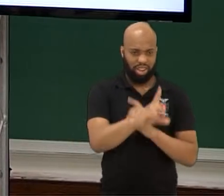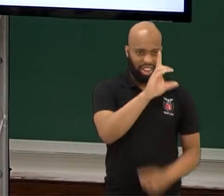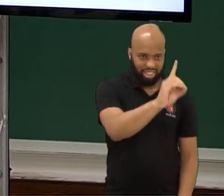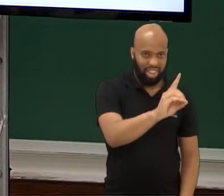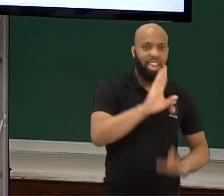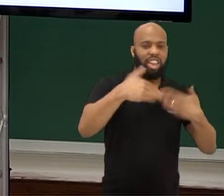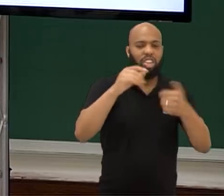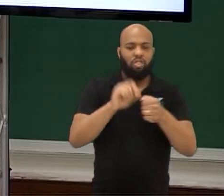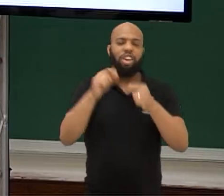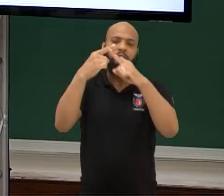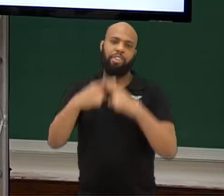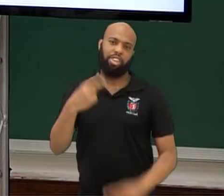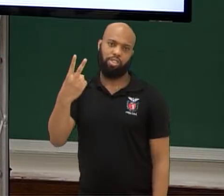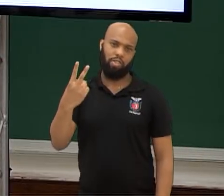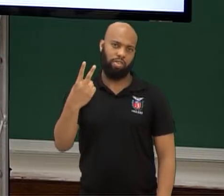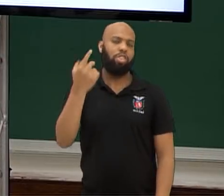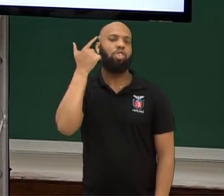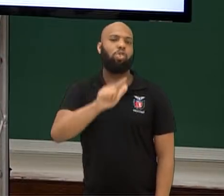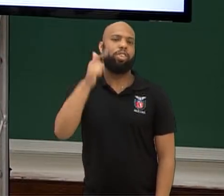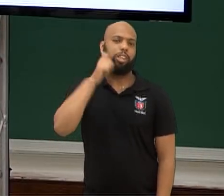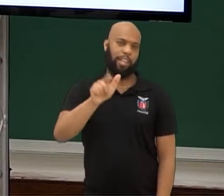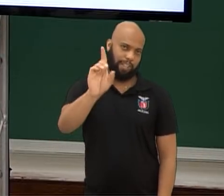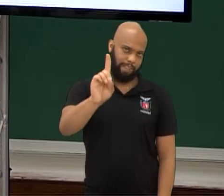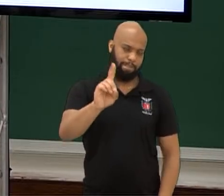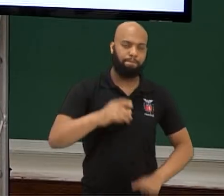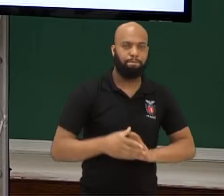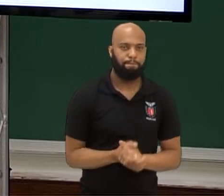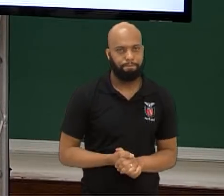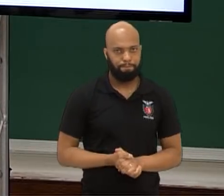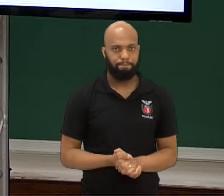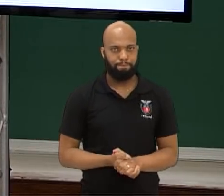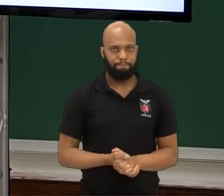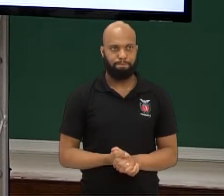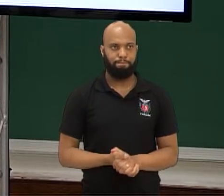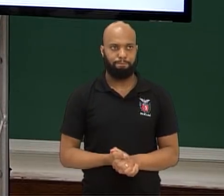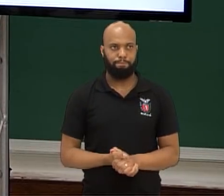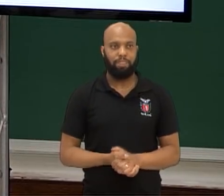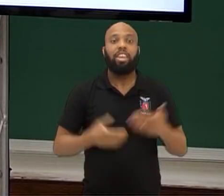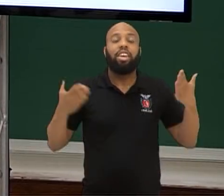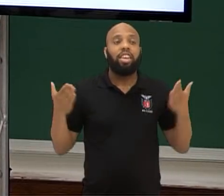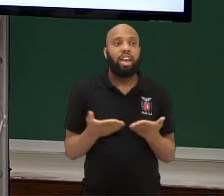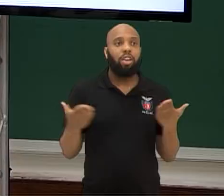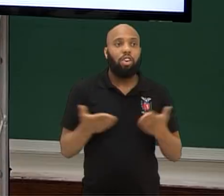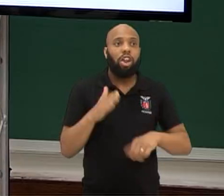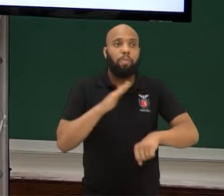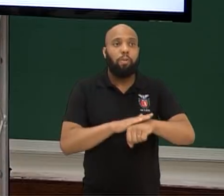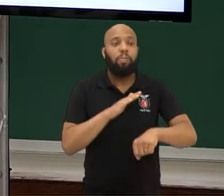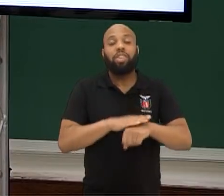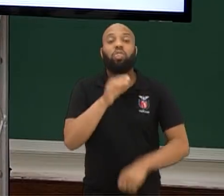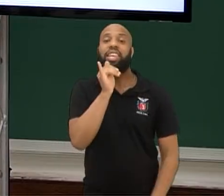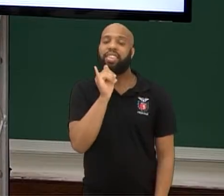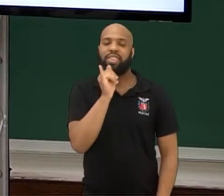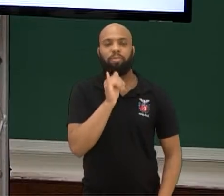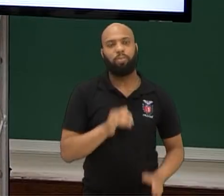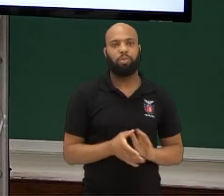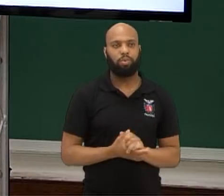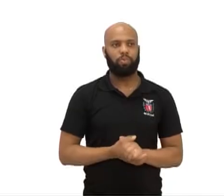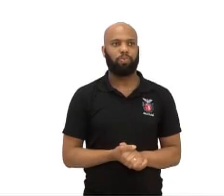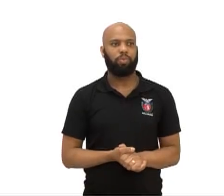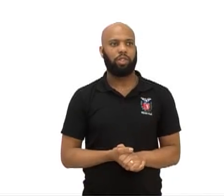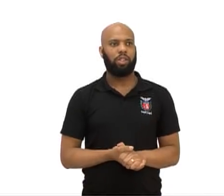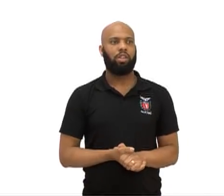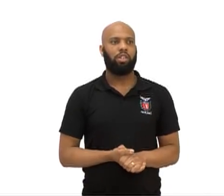2 vezes, eu obtenho o meu diâmetro, beleza? Agora vamos fazer um exemplo aqui.